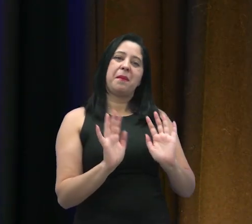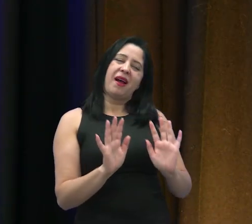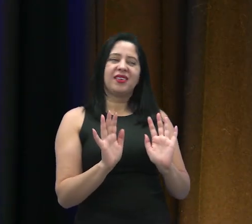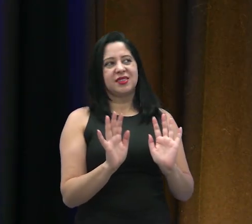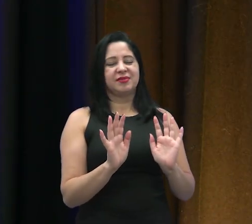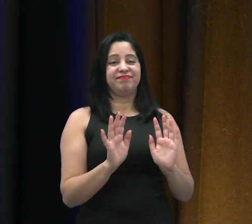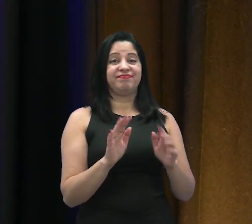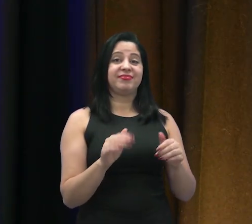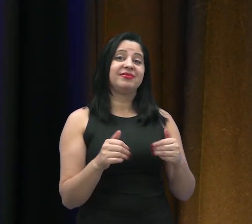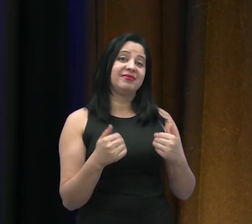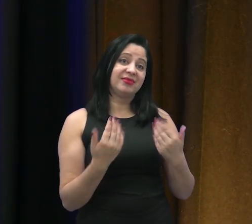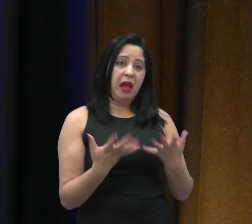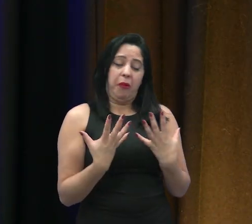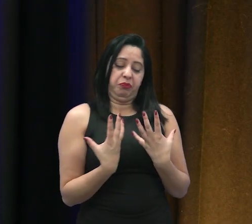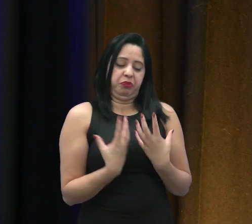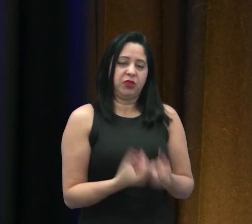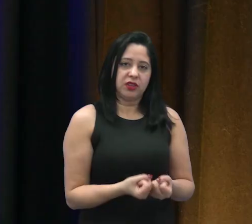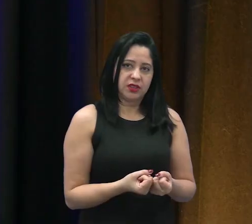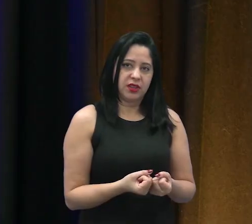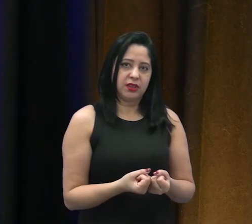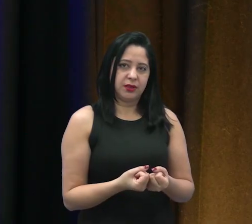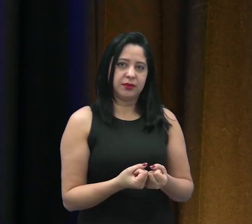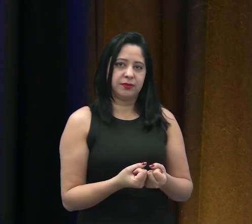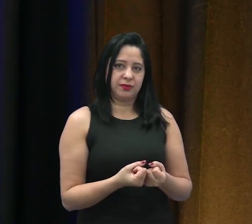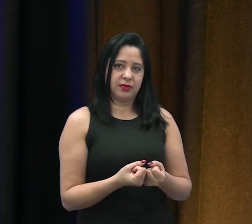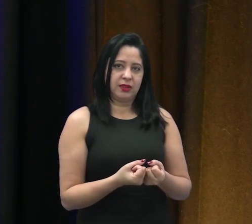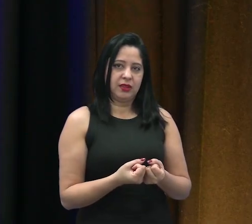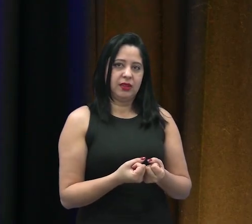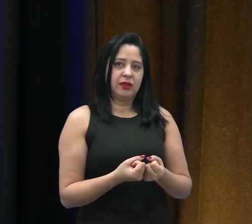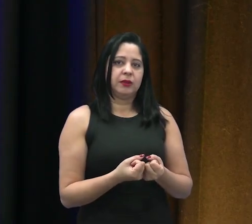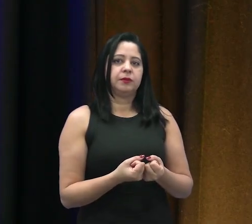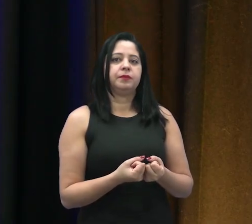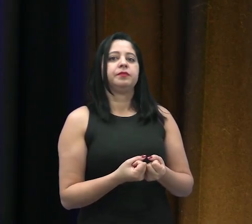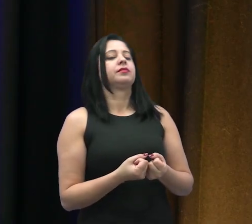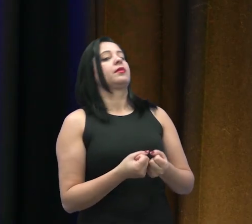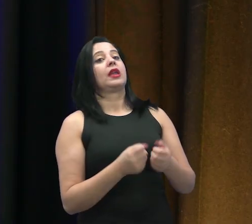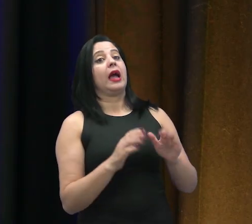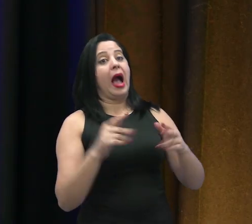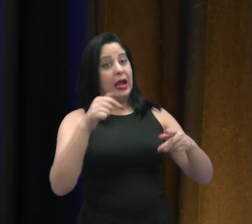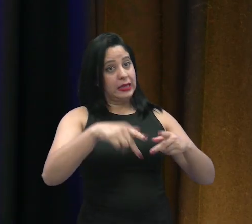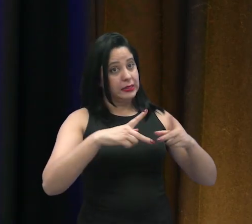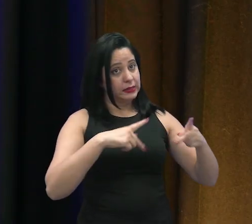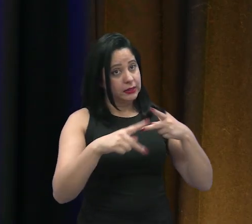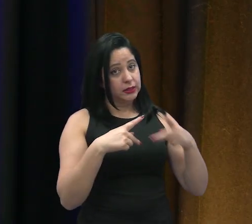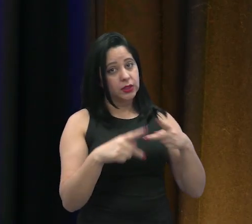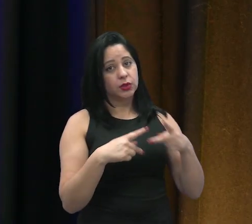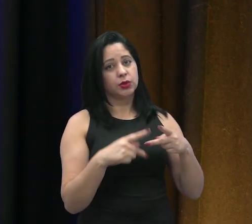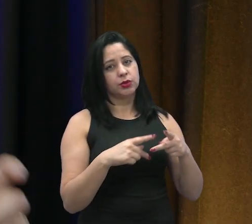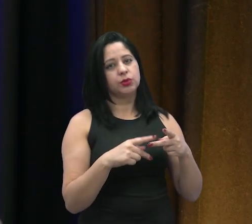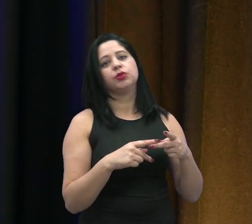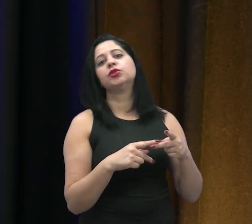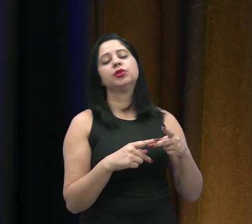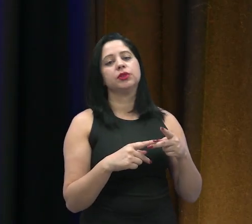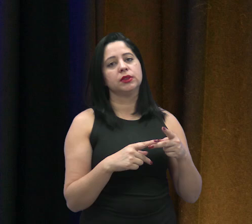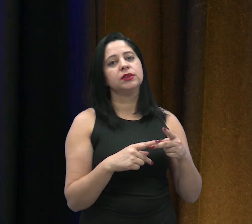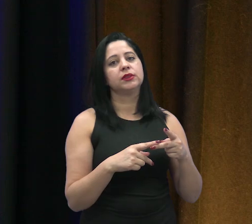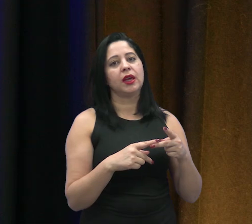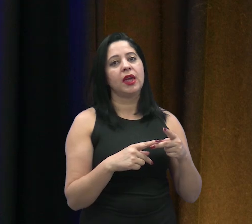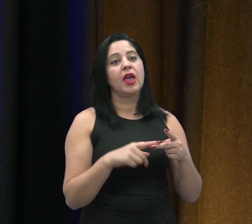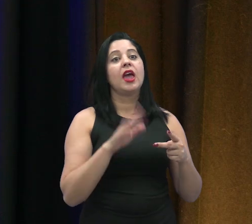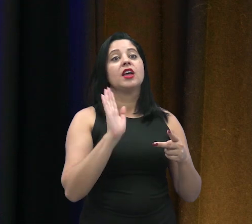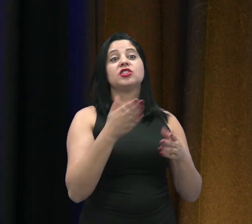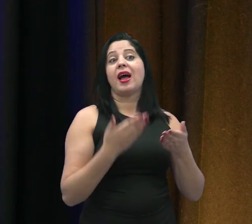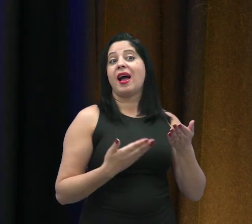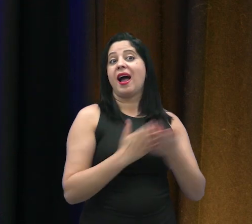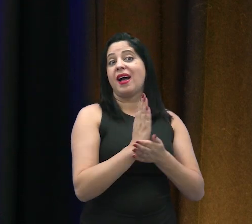aceitaram de primeiro momento para depois, posteriormente, vir a carteirinha de identificação. São José dos Campos aprovou a carteirinha